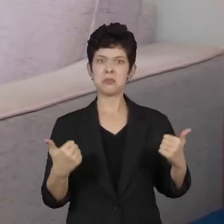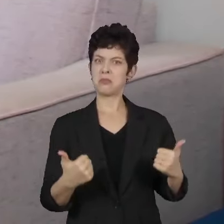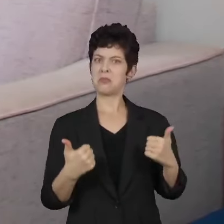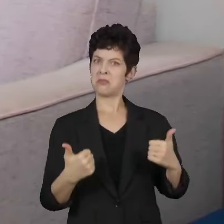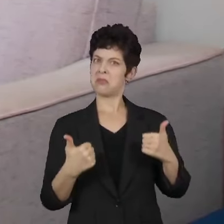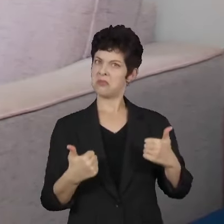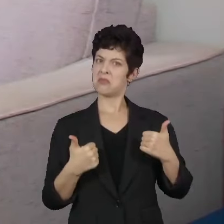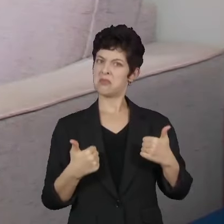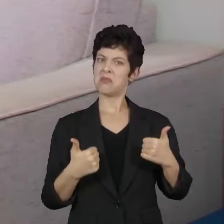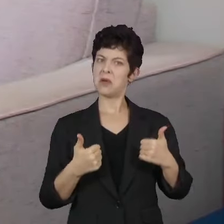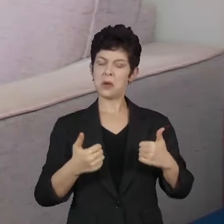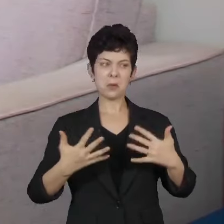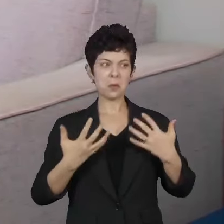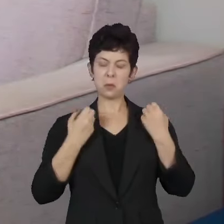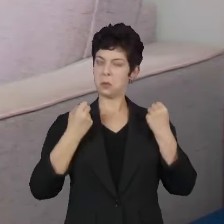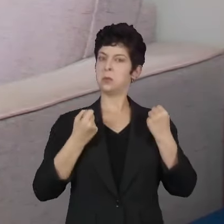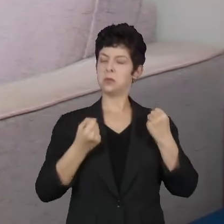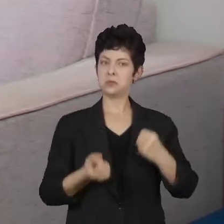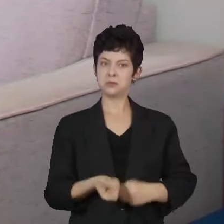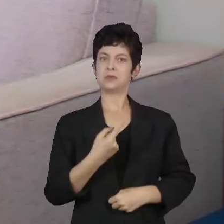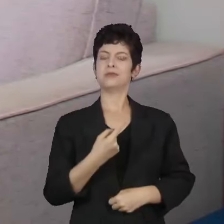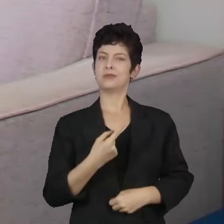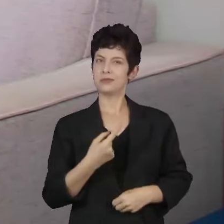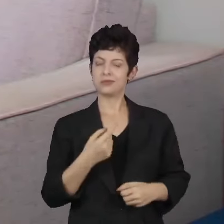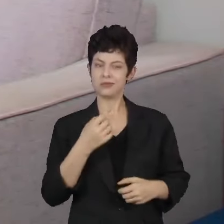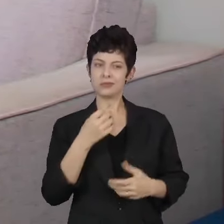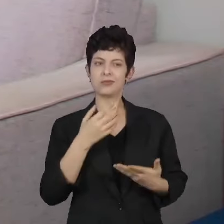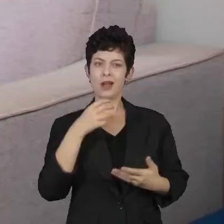realmente é um resultado surpreendente.